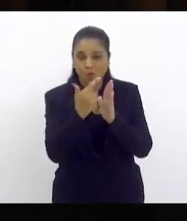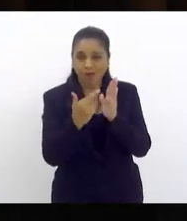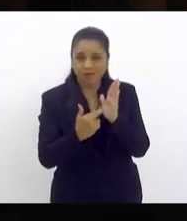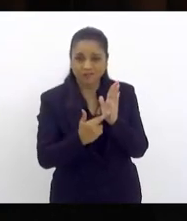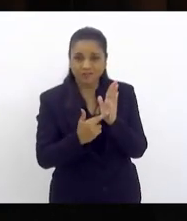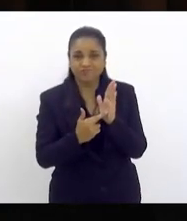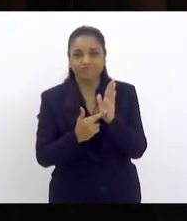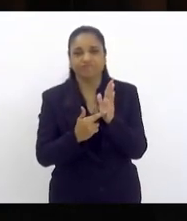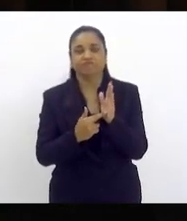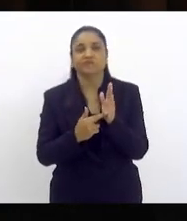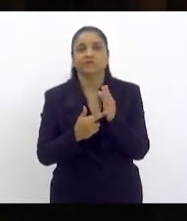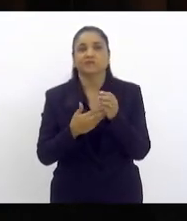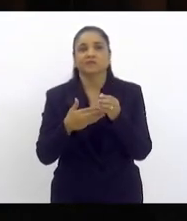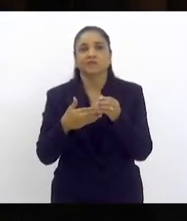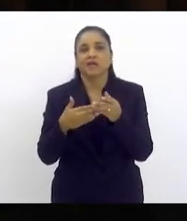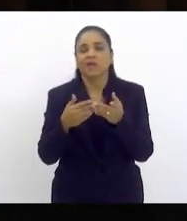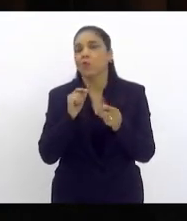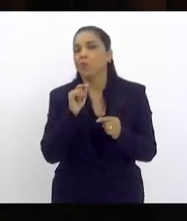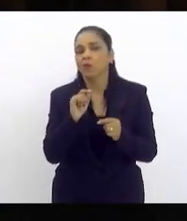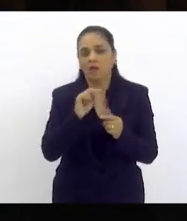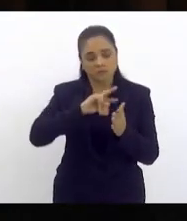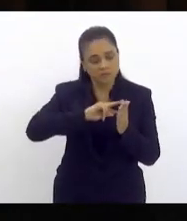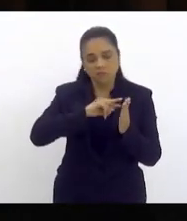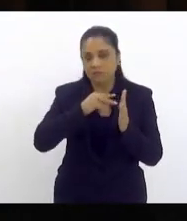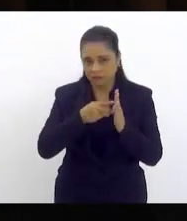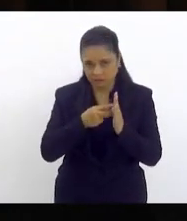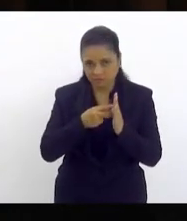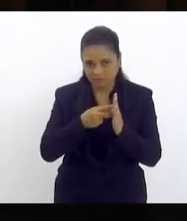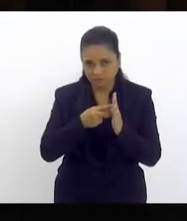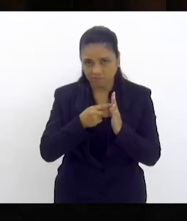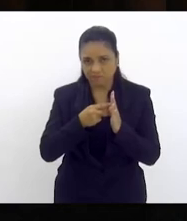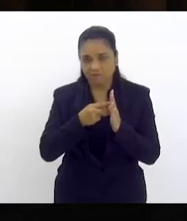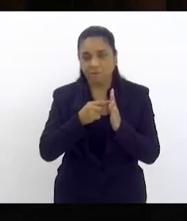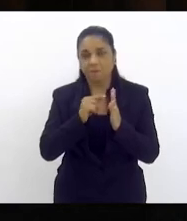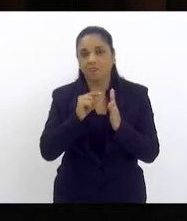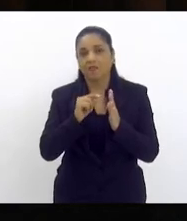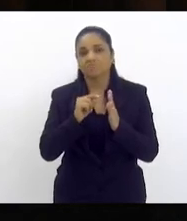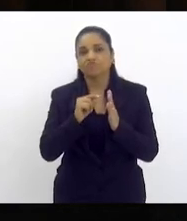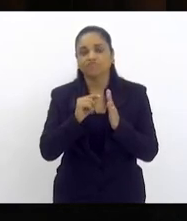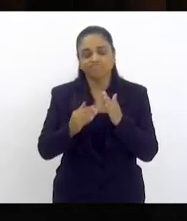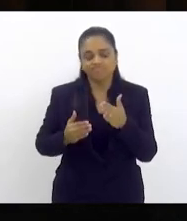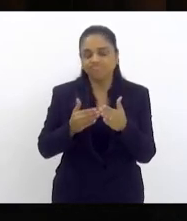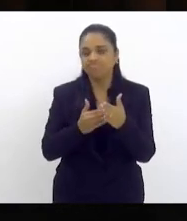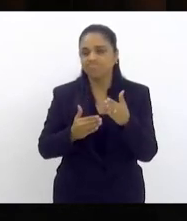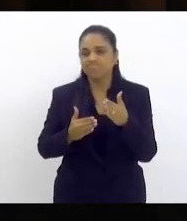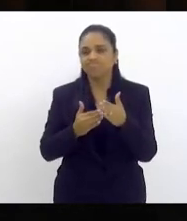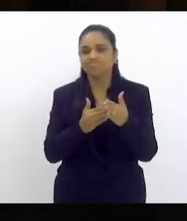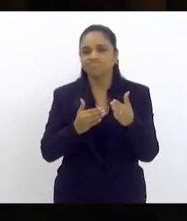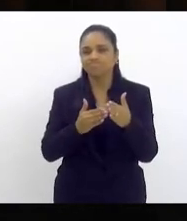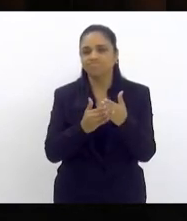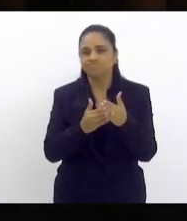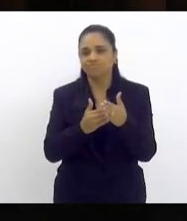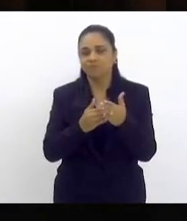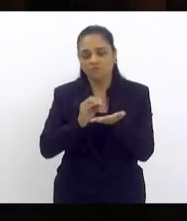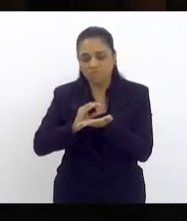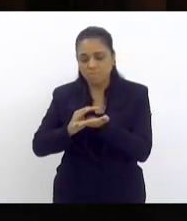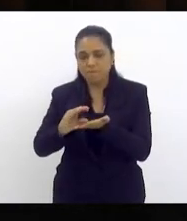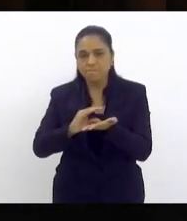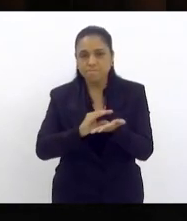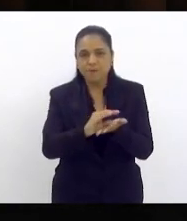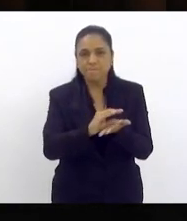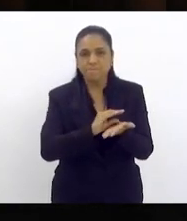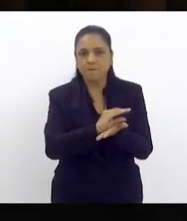teto de gastos. O que isso significa? Vamos lá de novo. Restringiu o investimento,